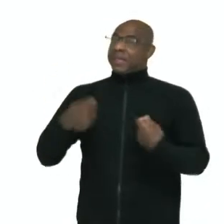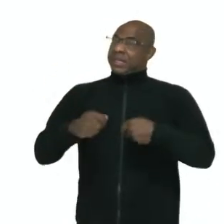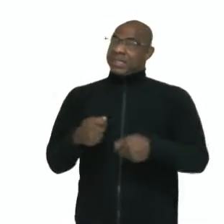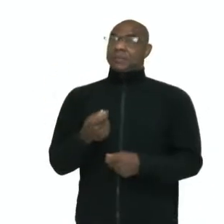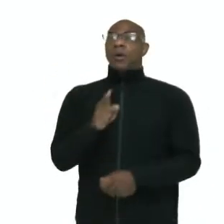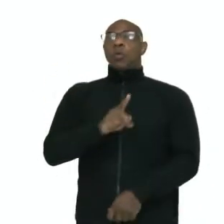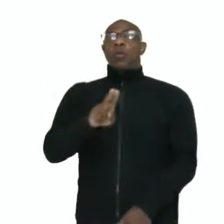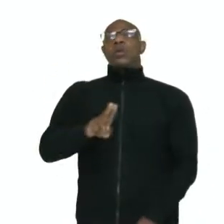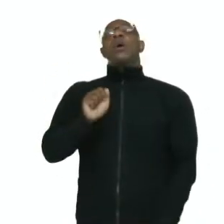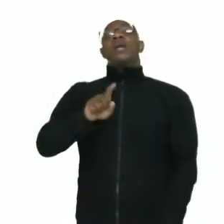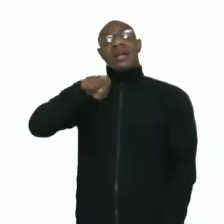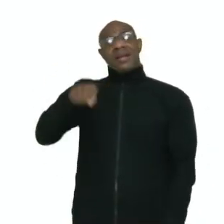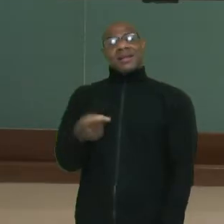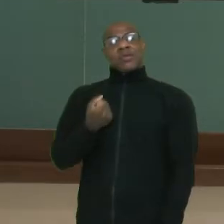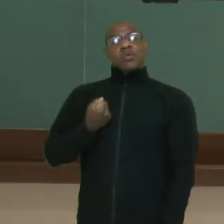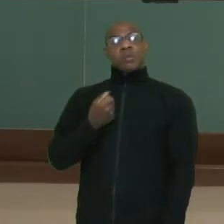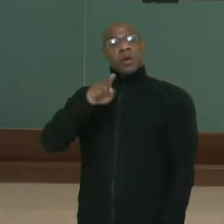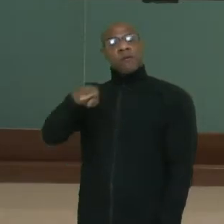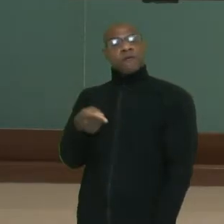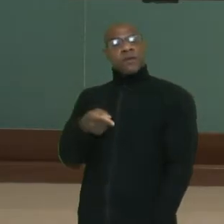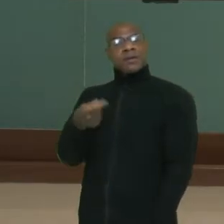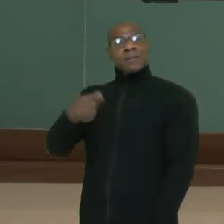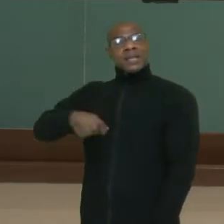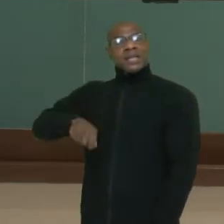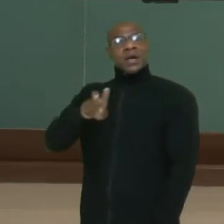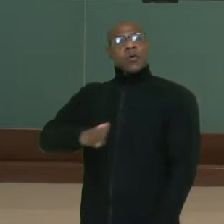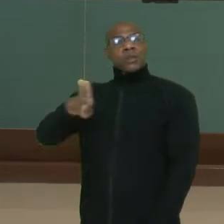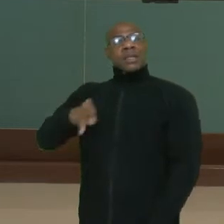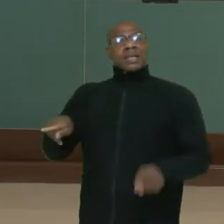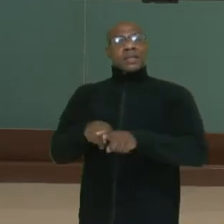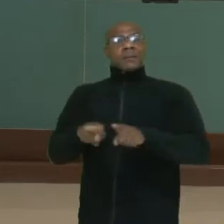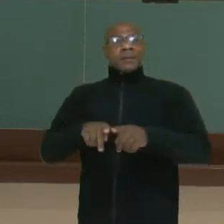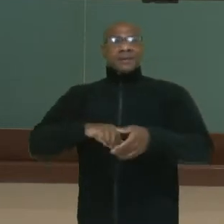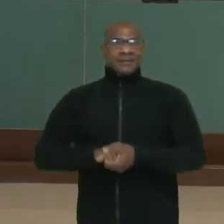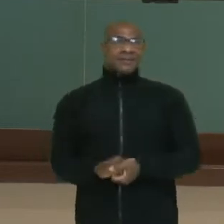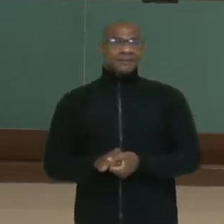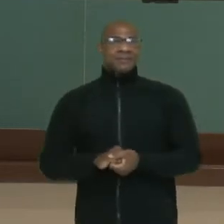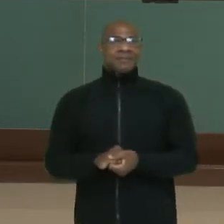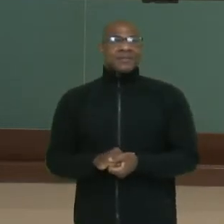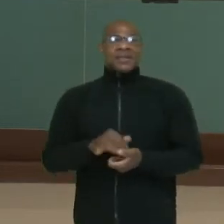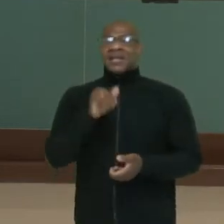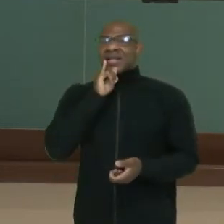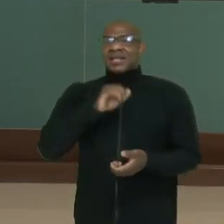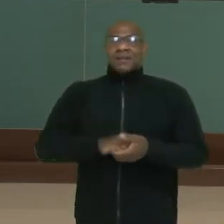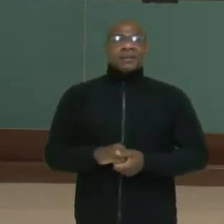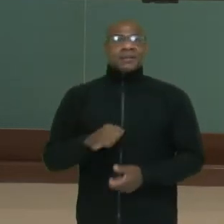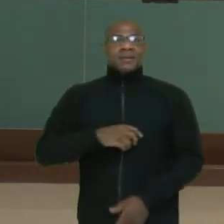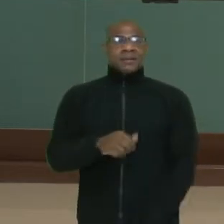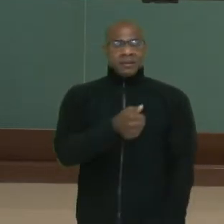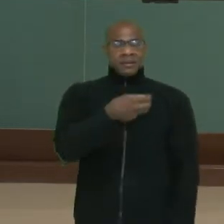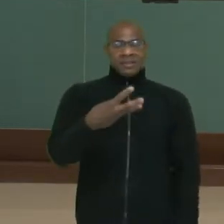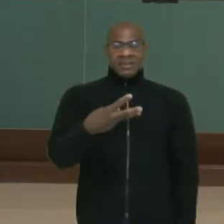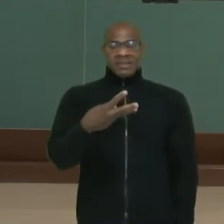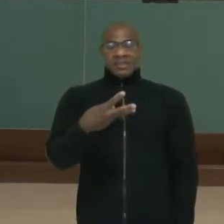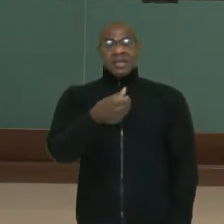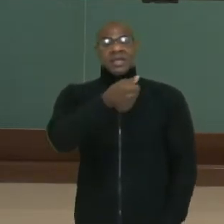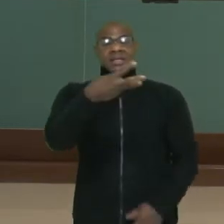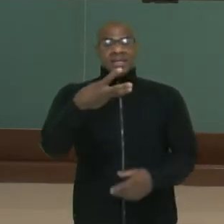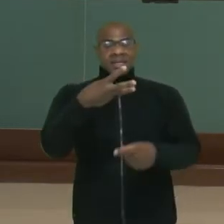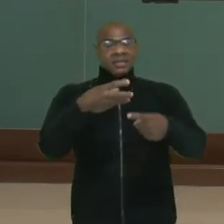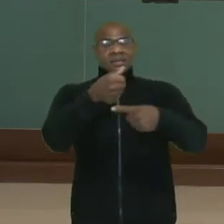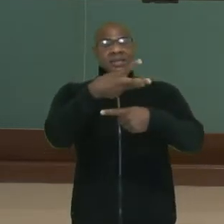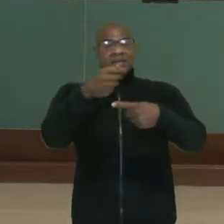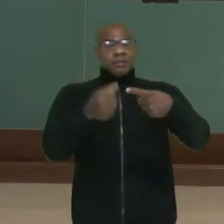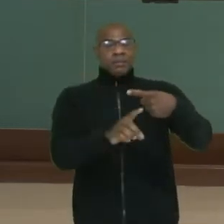para os cálculos. Então a gente não usa lá o 13%, o número 13 na conta. A gente vai usar 13 sobre